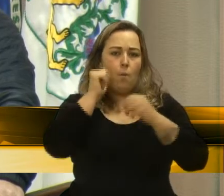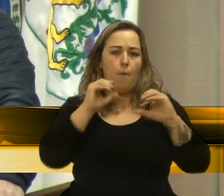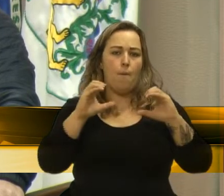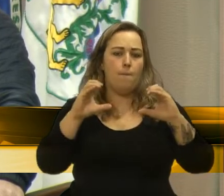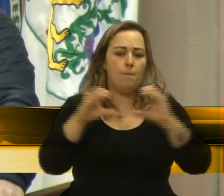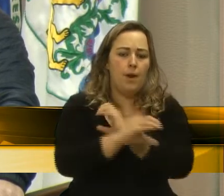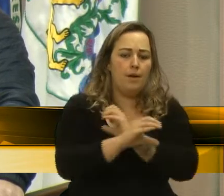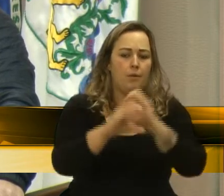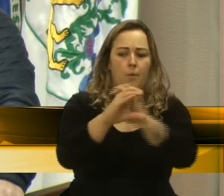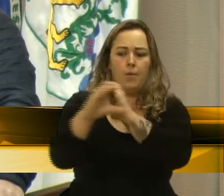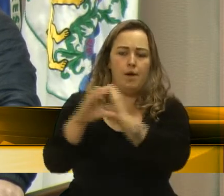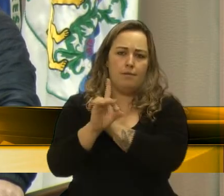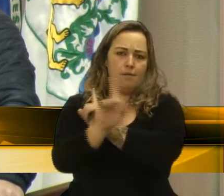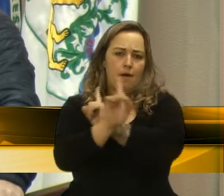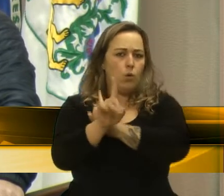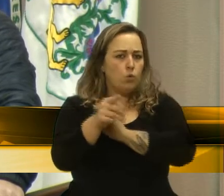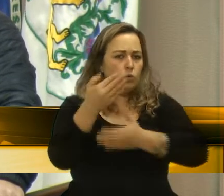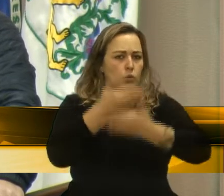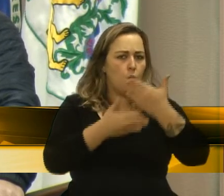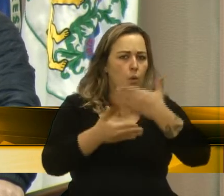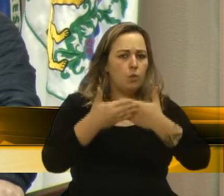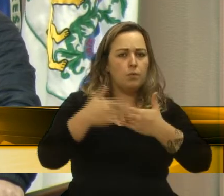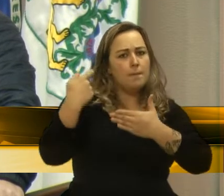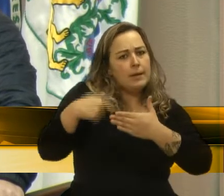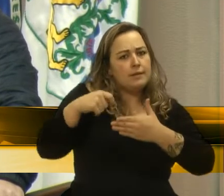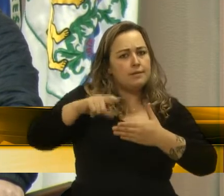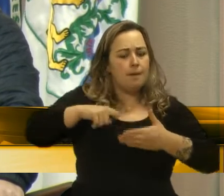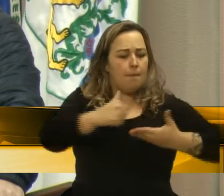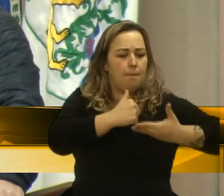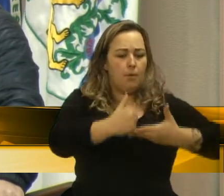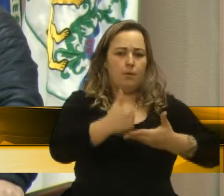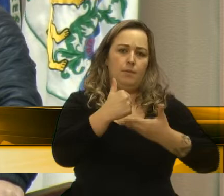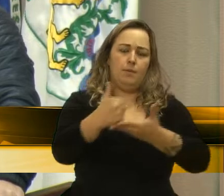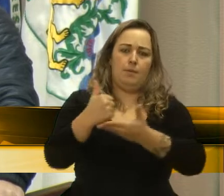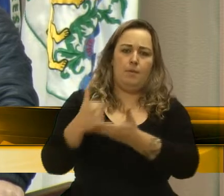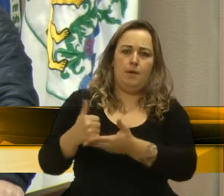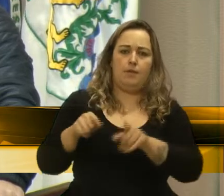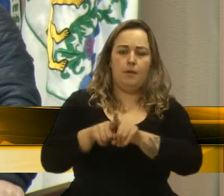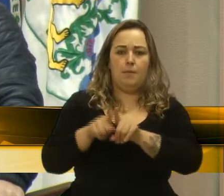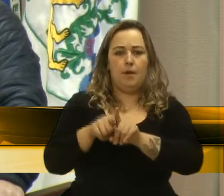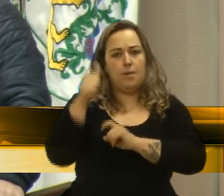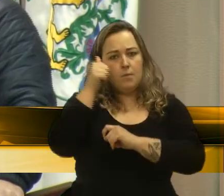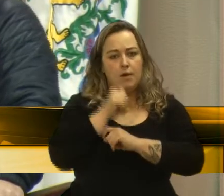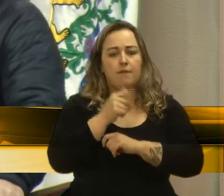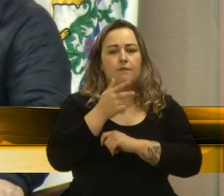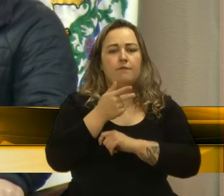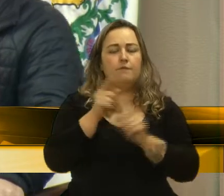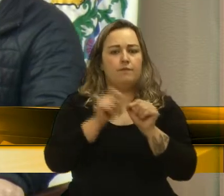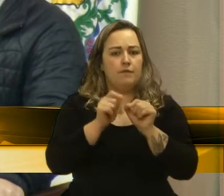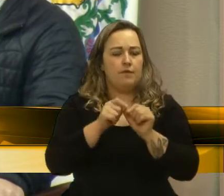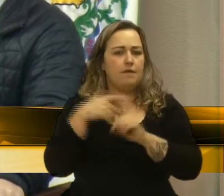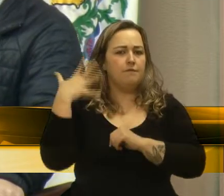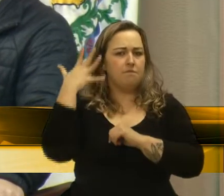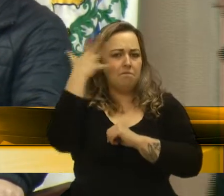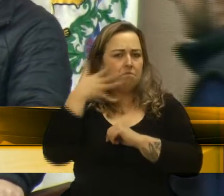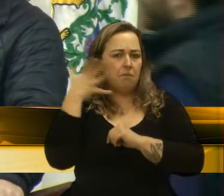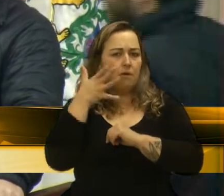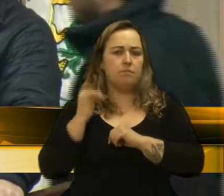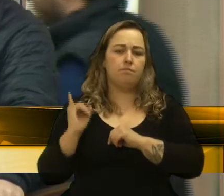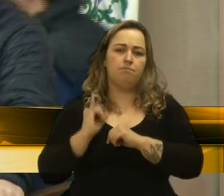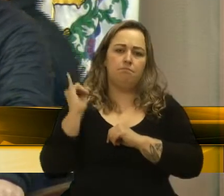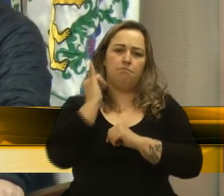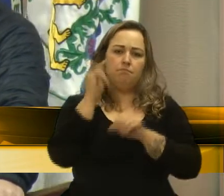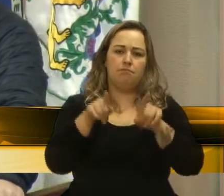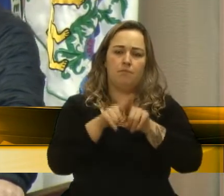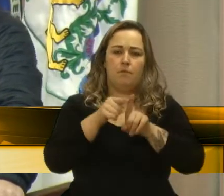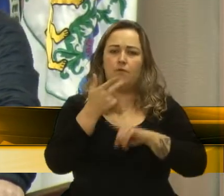dos demais. Então, todo mundo vai ter a sua importância regional. E ela fez essa fala, e ela